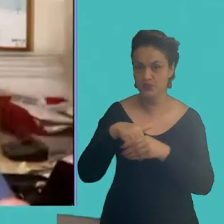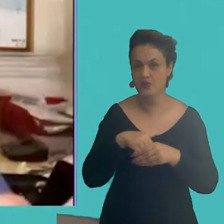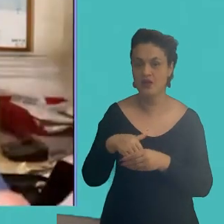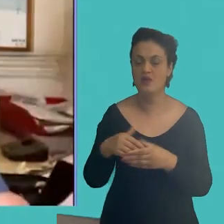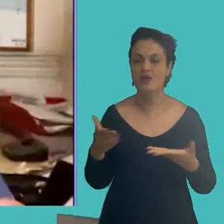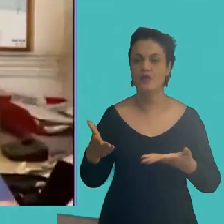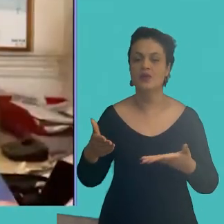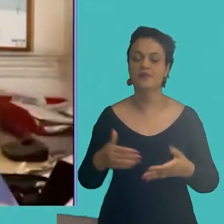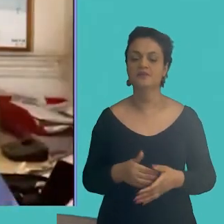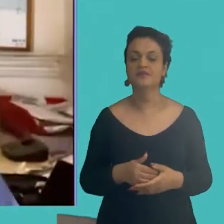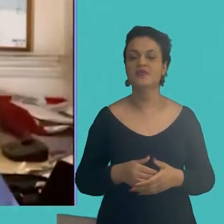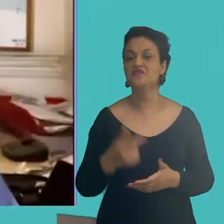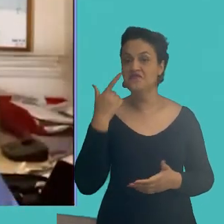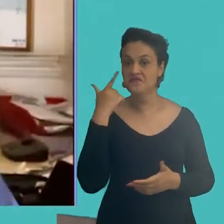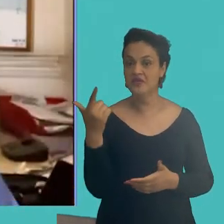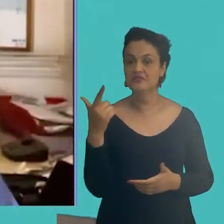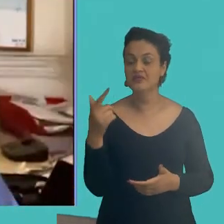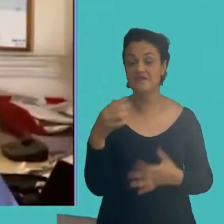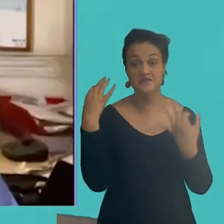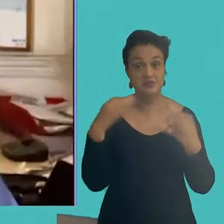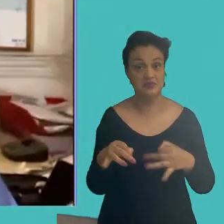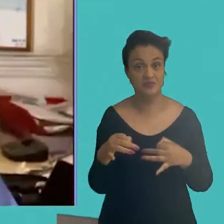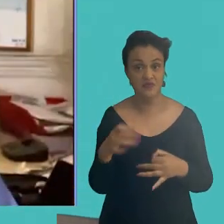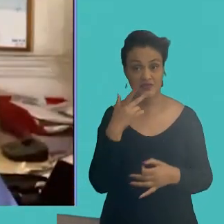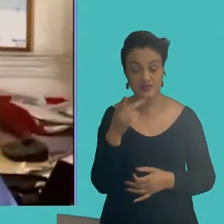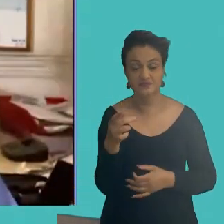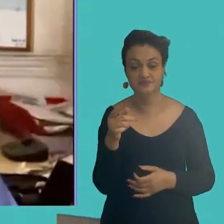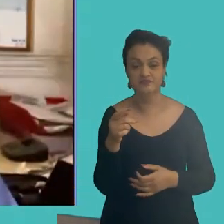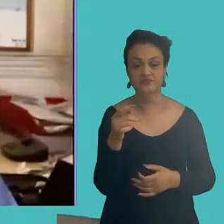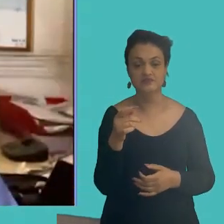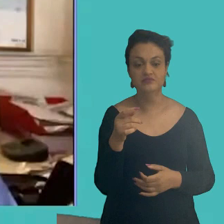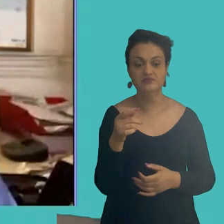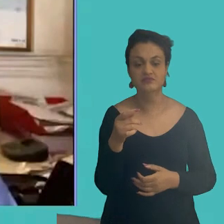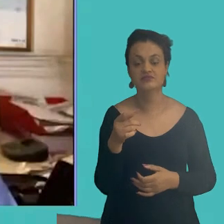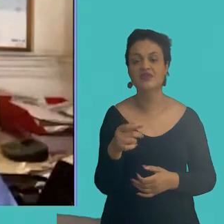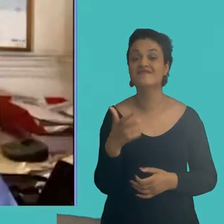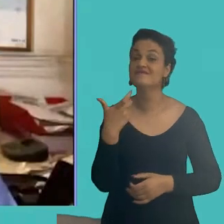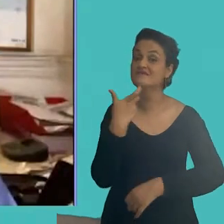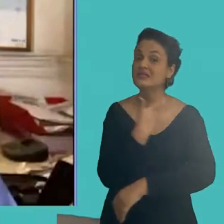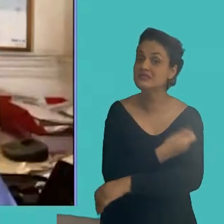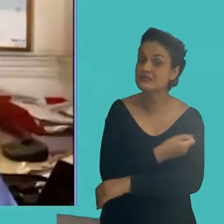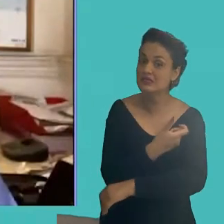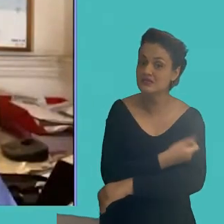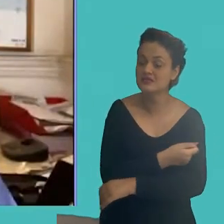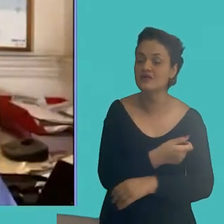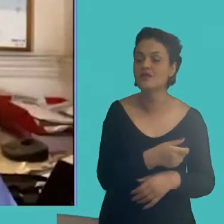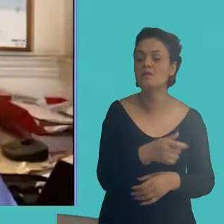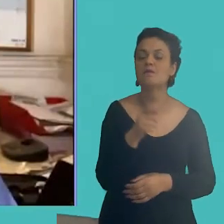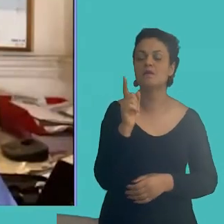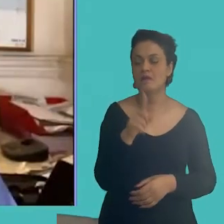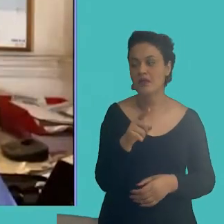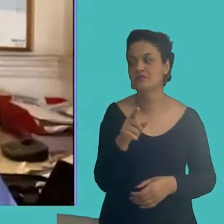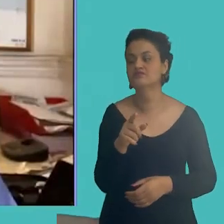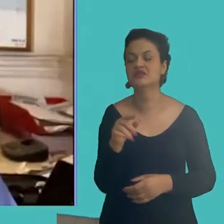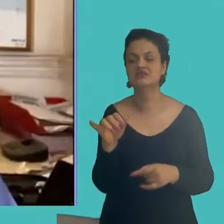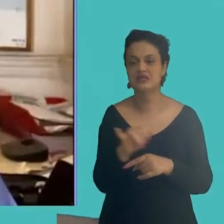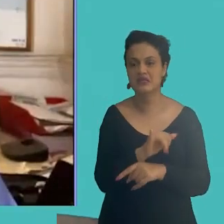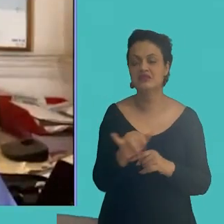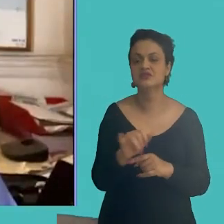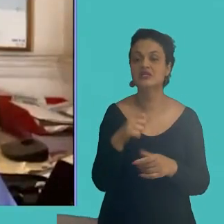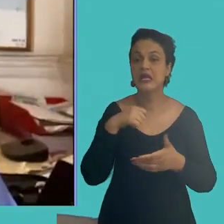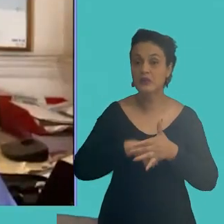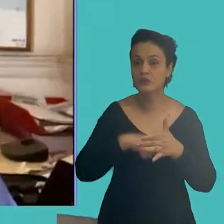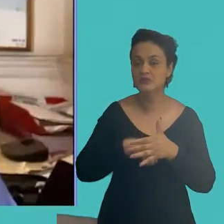Olhem a afirmação que eu fiz. O uso da vacinação como instrumento e ferramenta na luta político-eleitoral